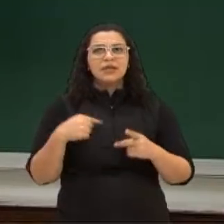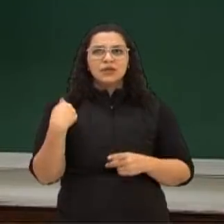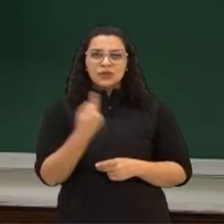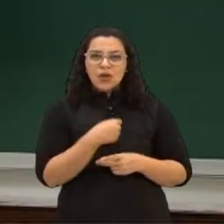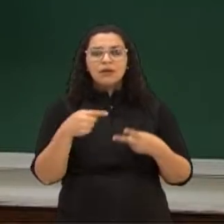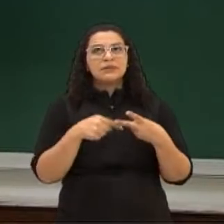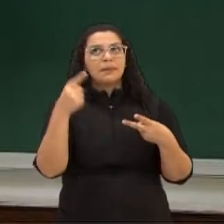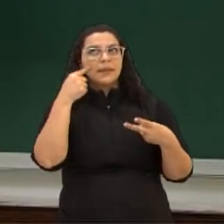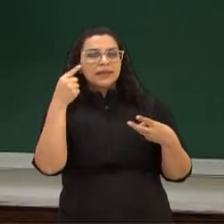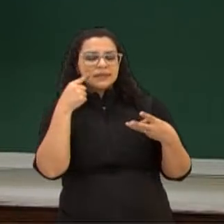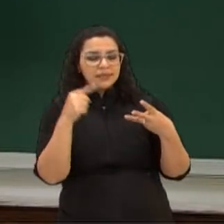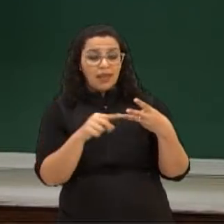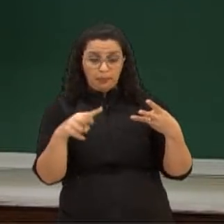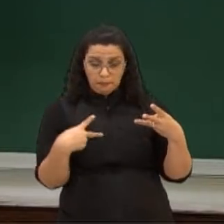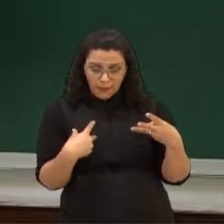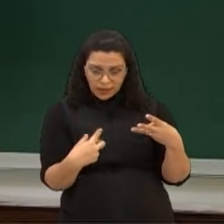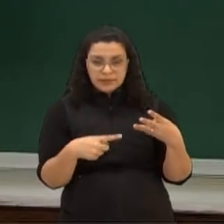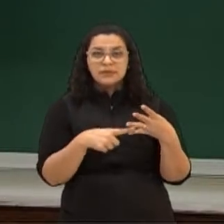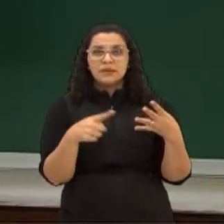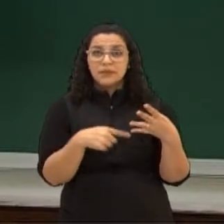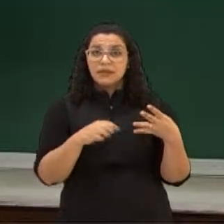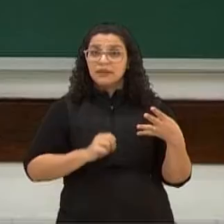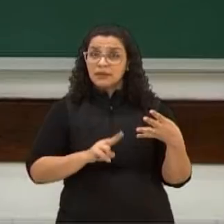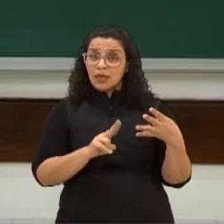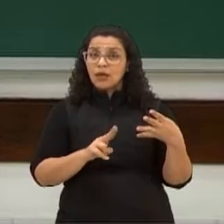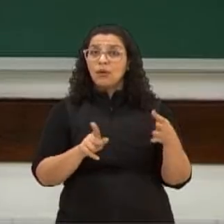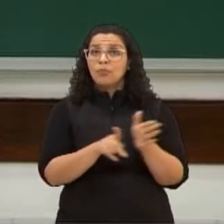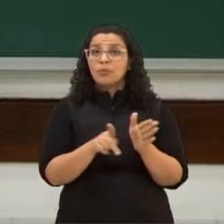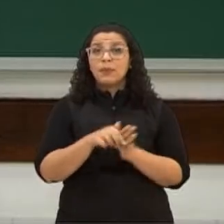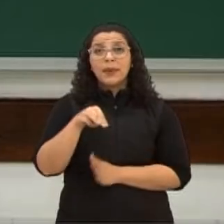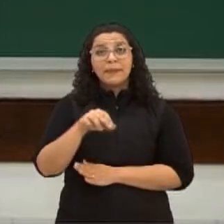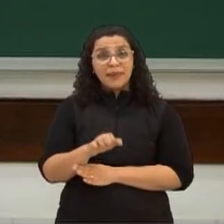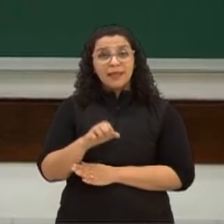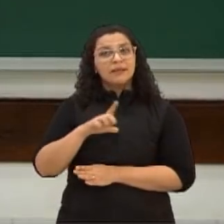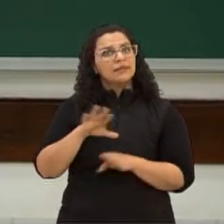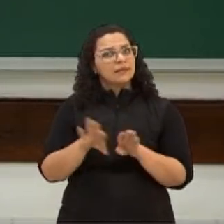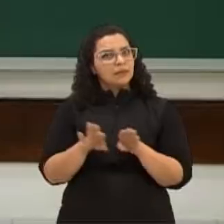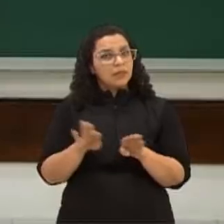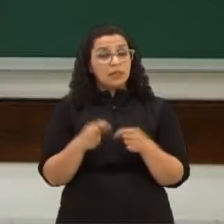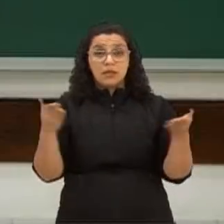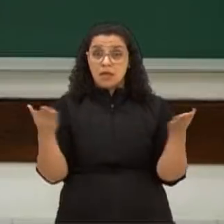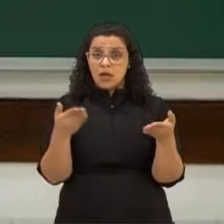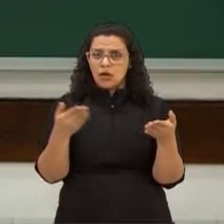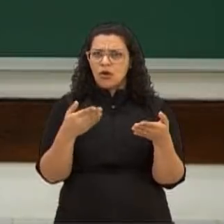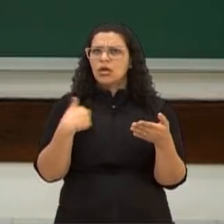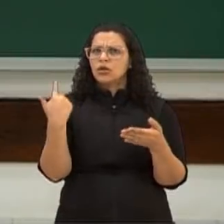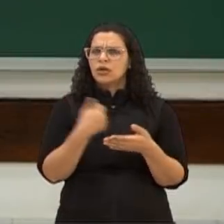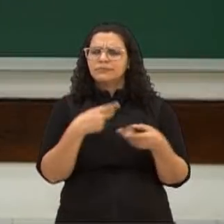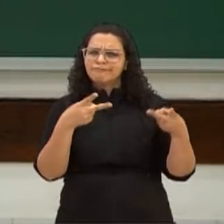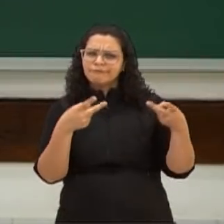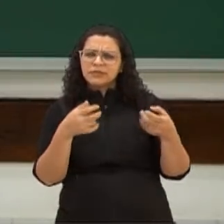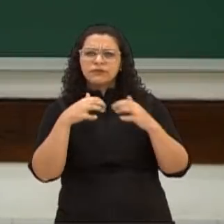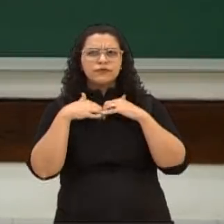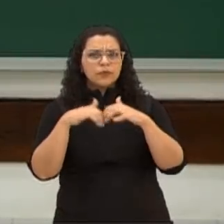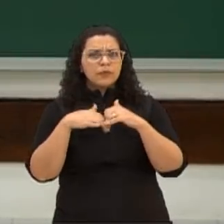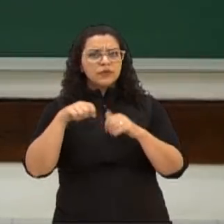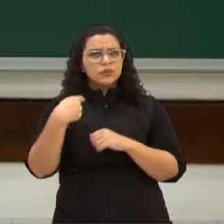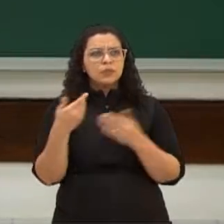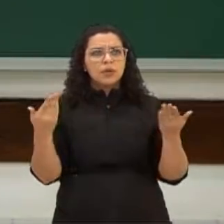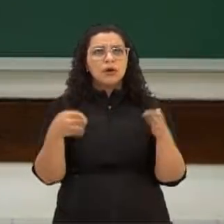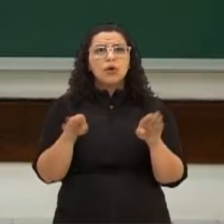nossas, pensei, depois me vi, e o eu e o me. A partir disso, a gente vai refletir,